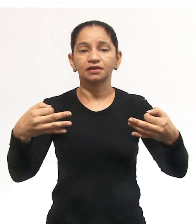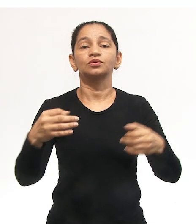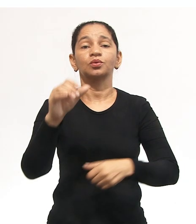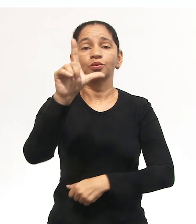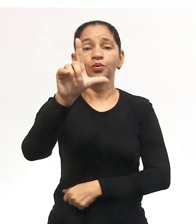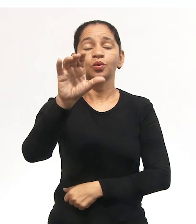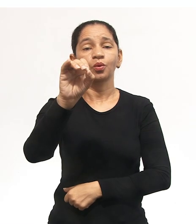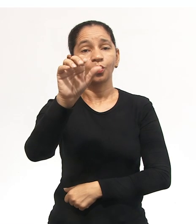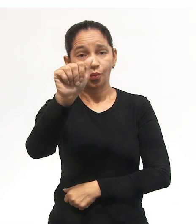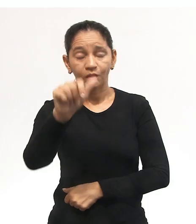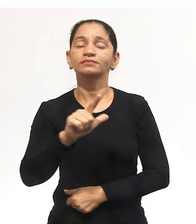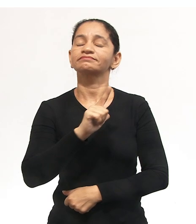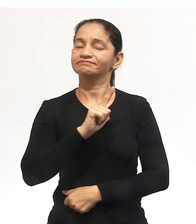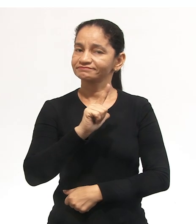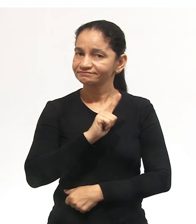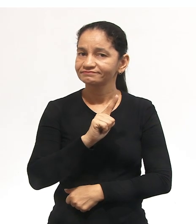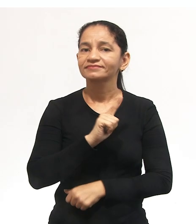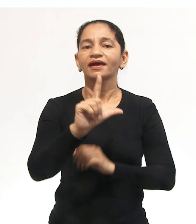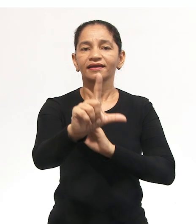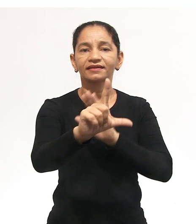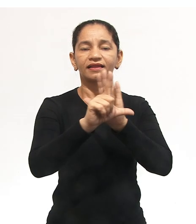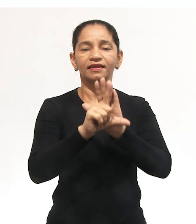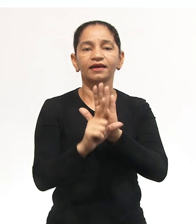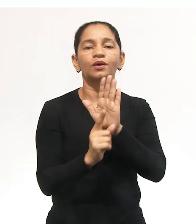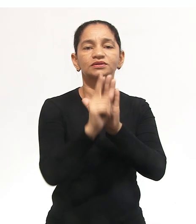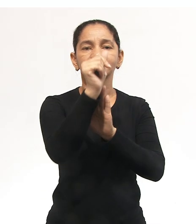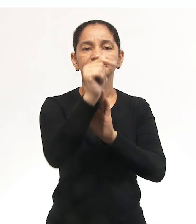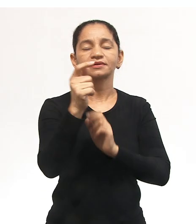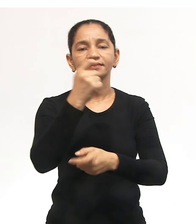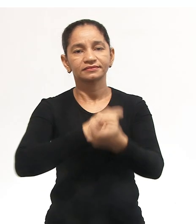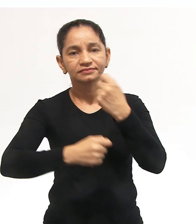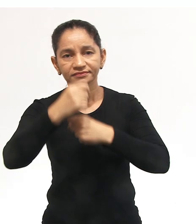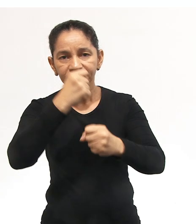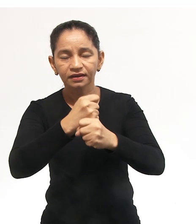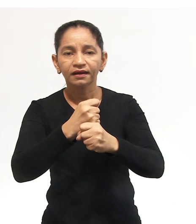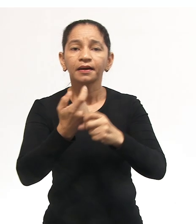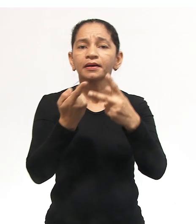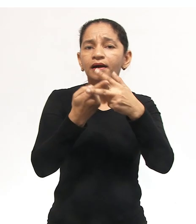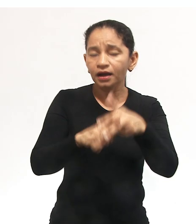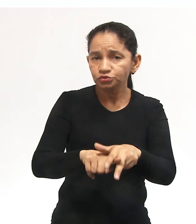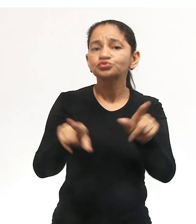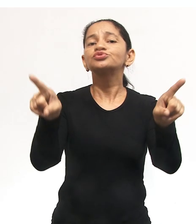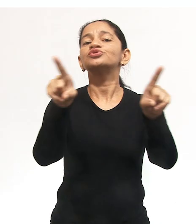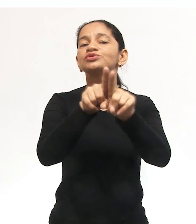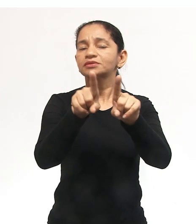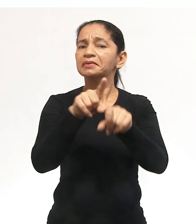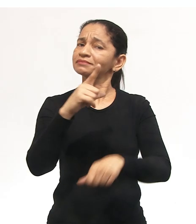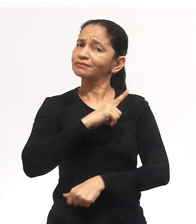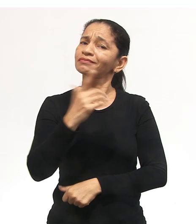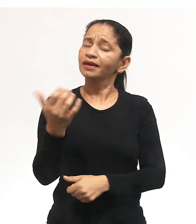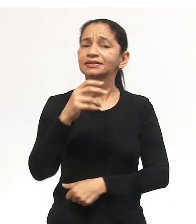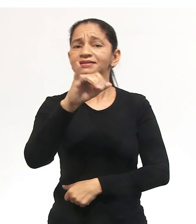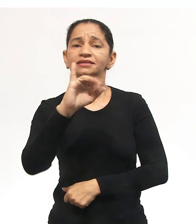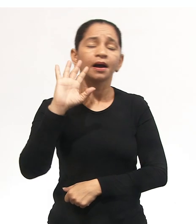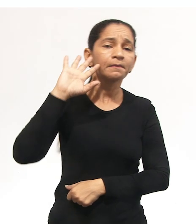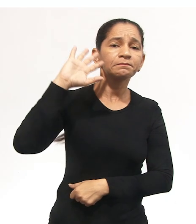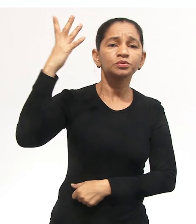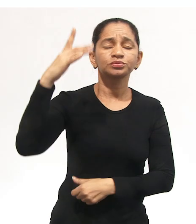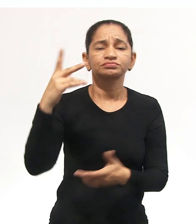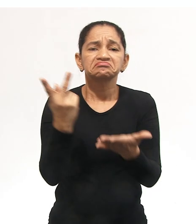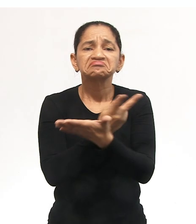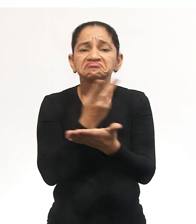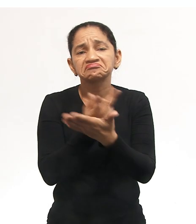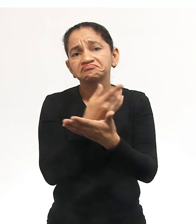Lá na LOA também nós vamos, né, considerar aqui ajuste caso de receita. Então, como eu estava falando para vocês, caso a